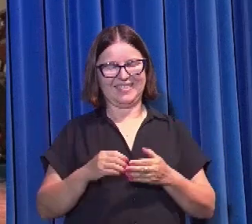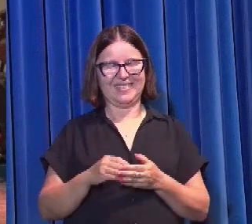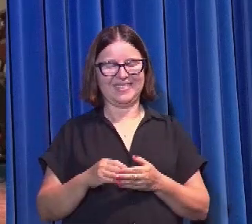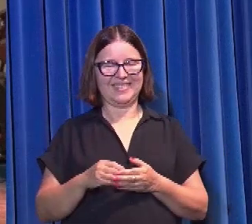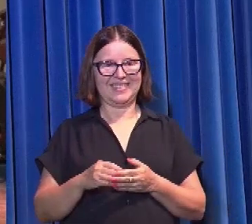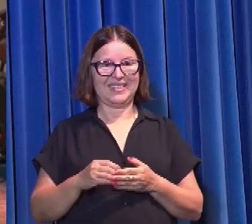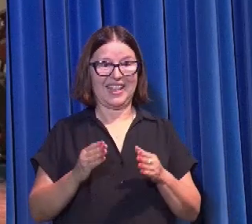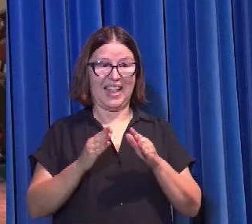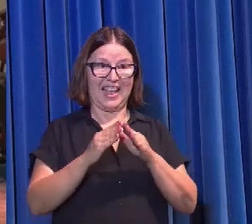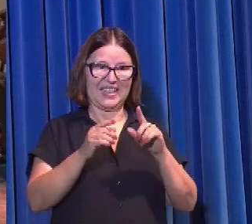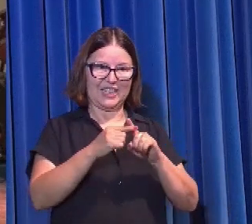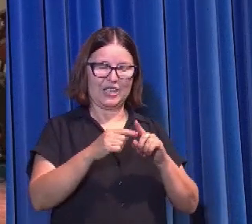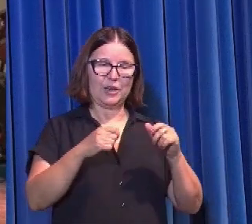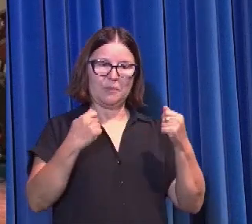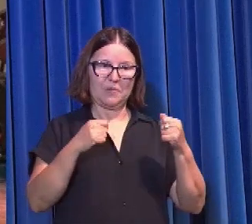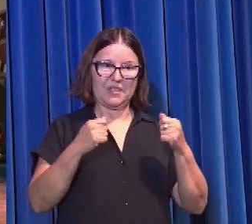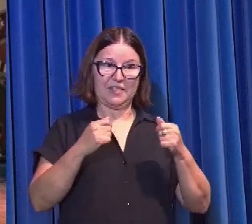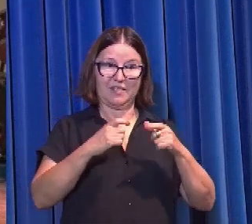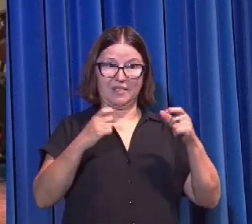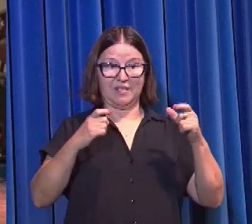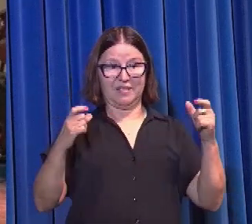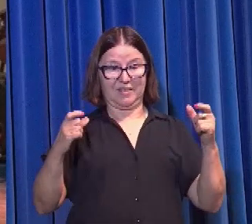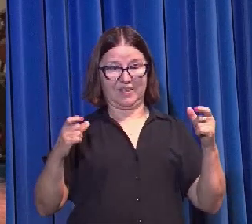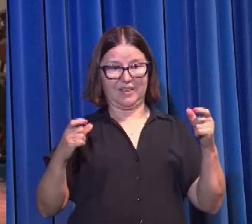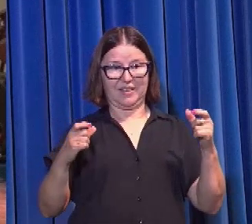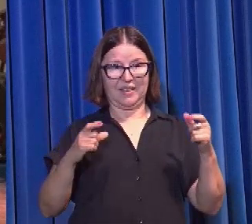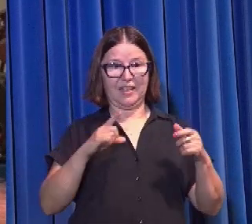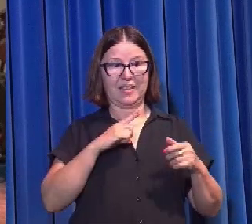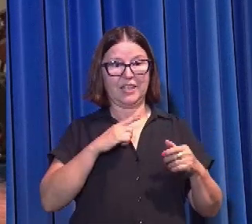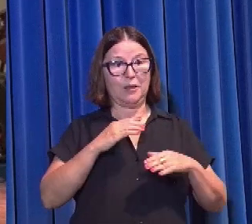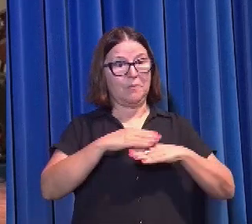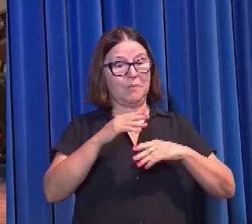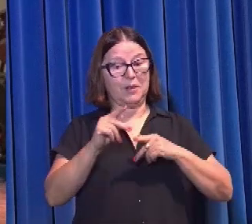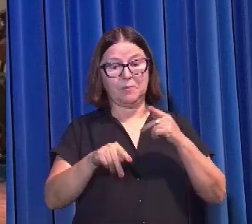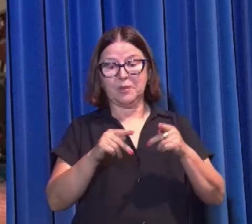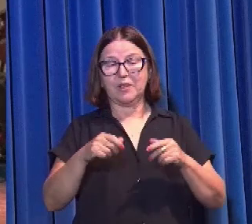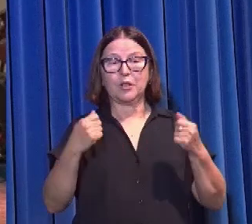em número, irmãos. Está todo mundo precisando ser salvo.